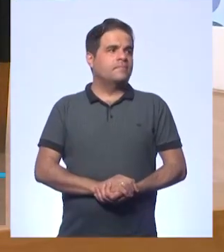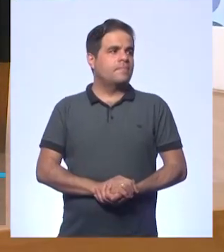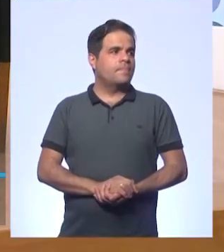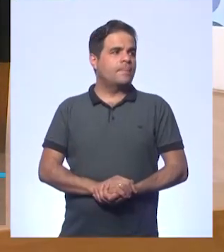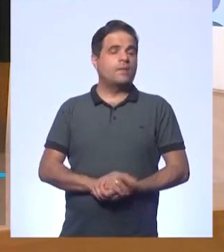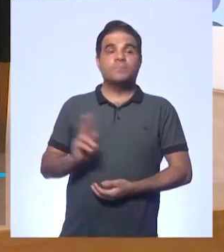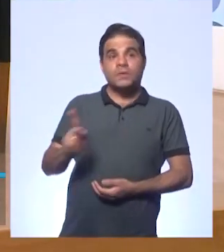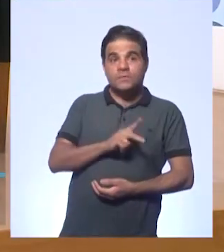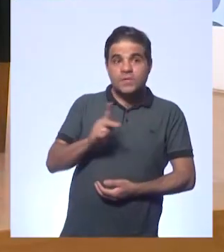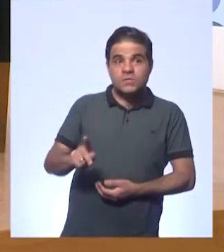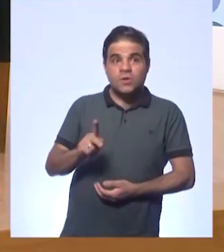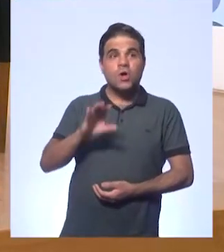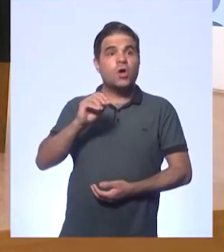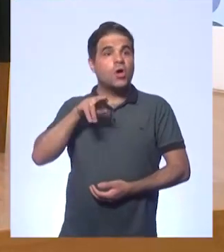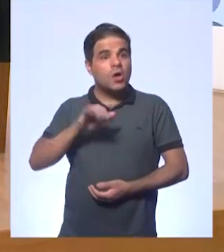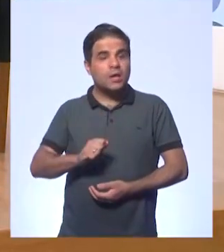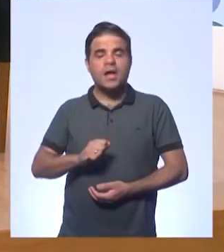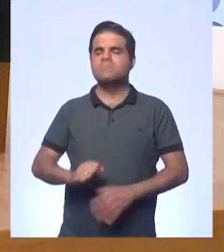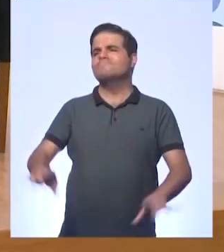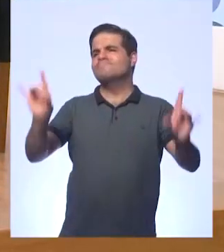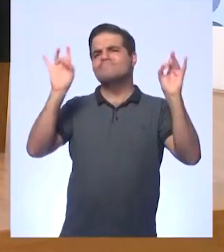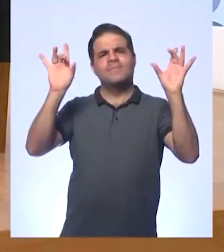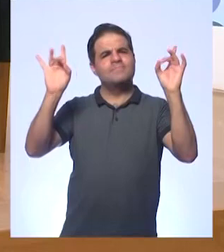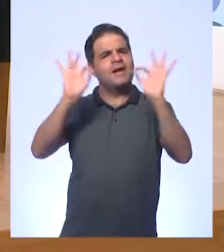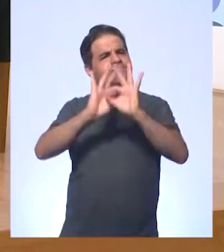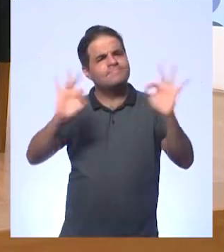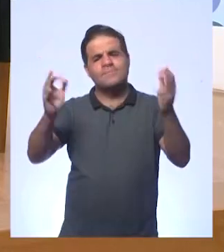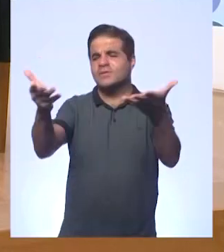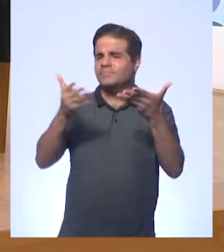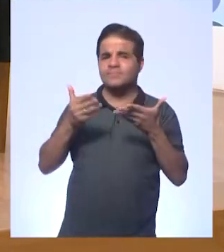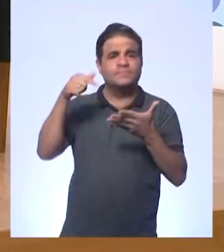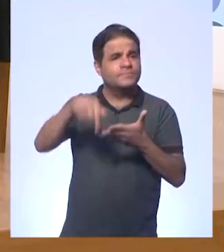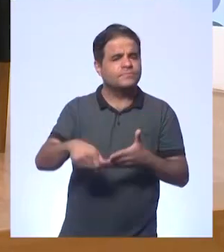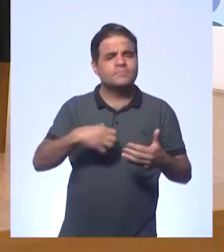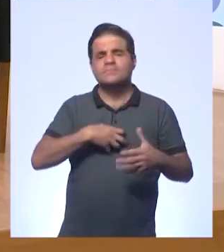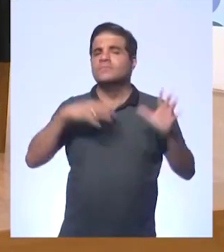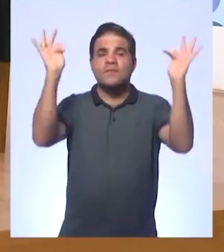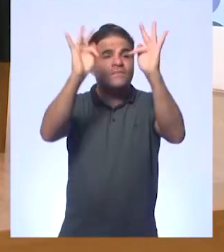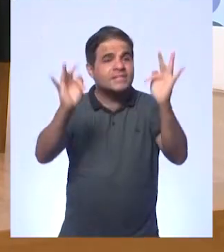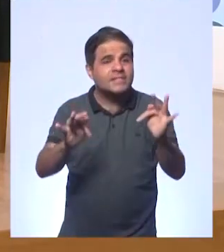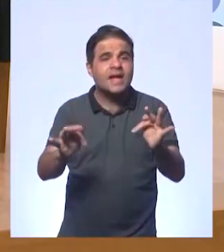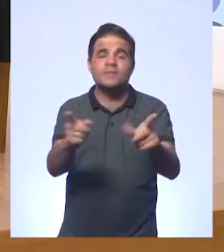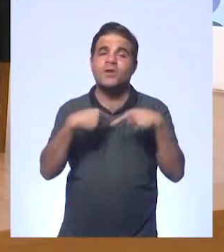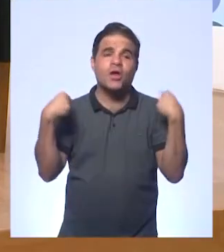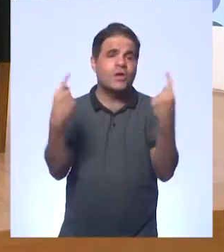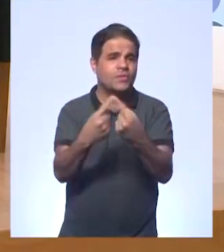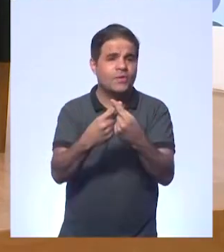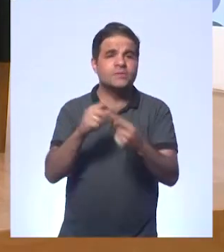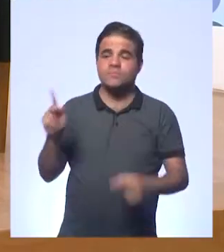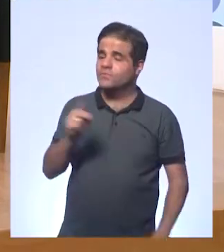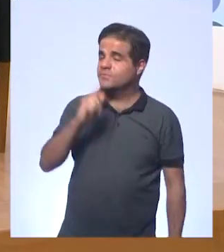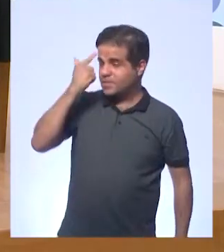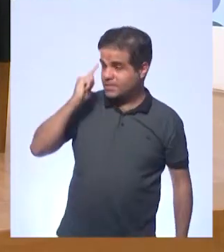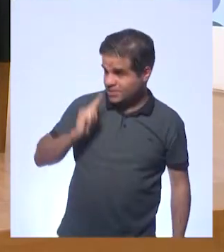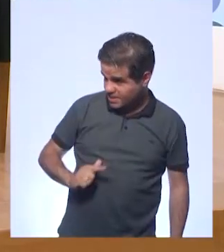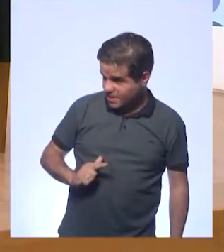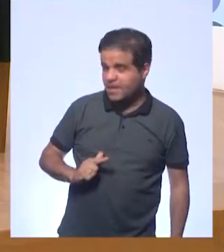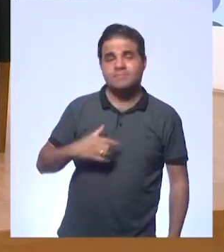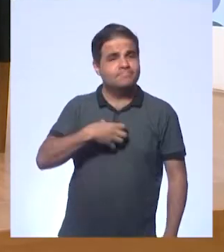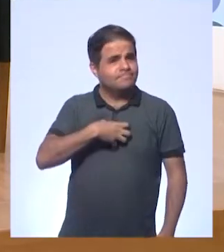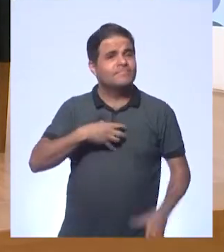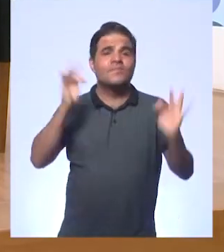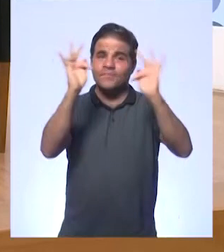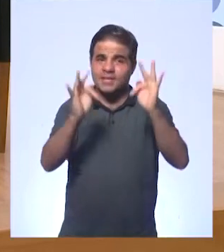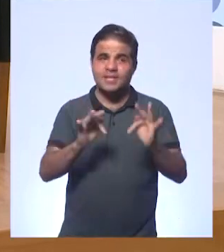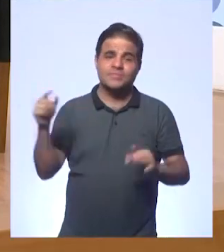Professor Cornélio, mais uma vez uma honra recebê-lo aqui, muita felicidade aqui para a gente. Professora Jennifer também, fico muito